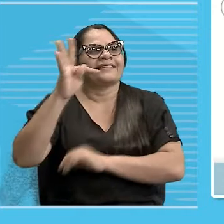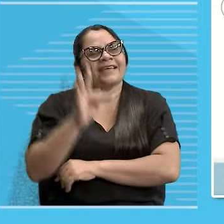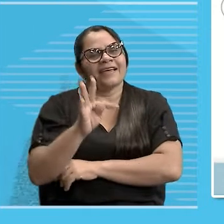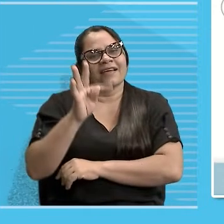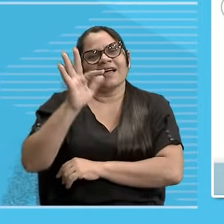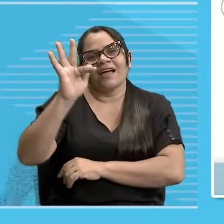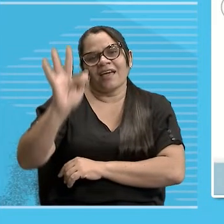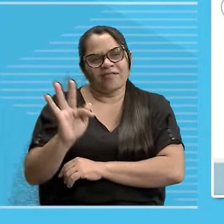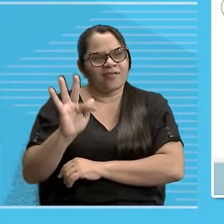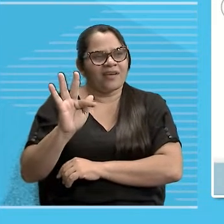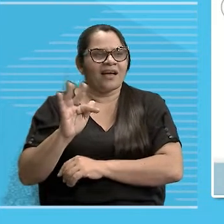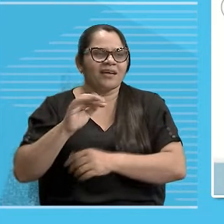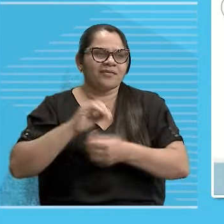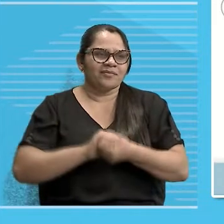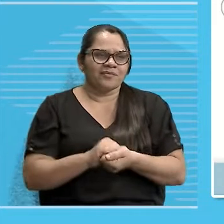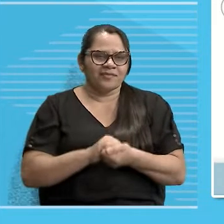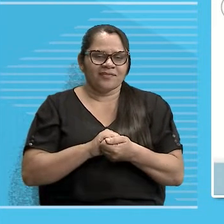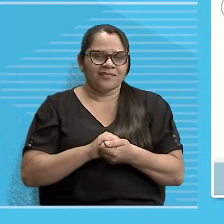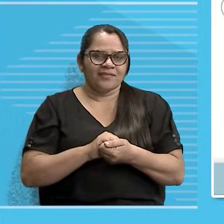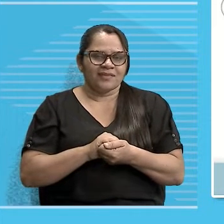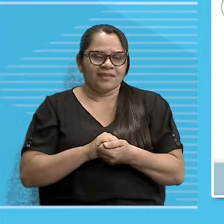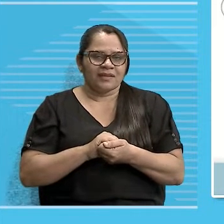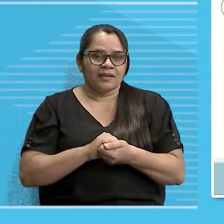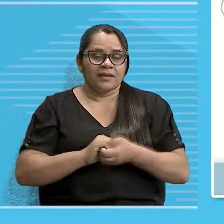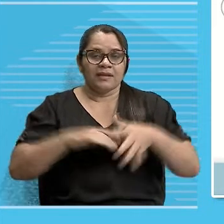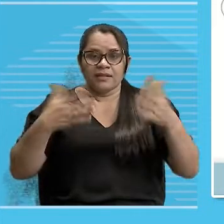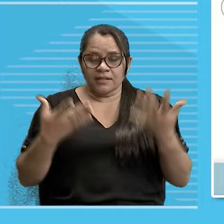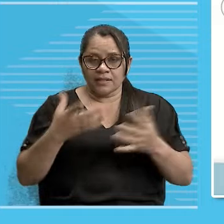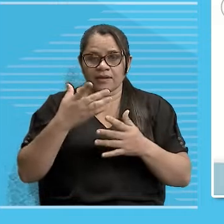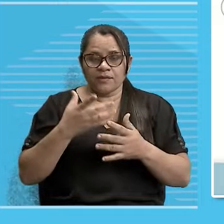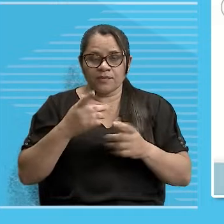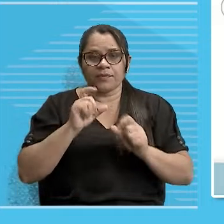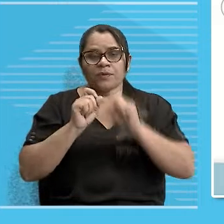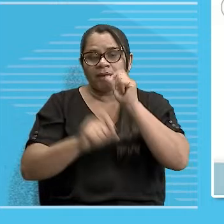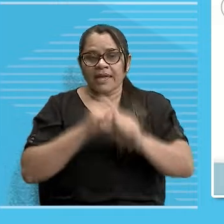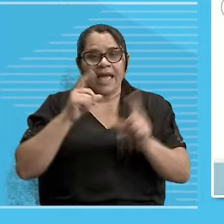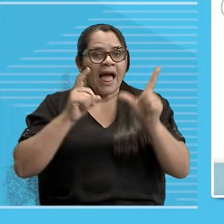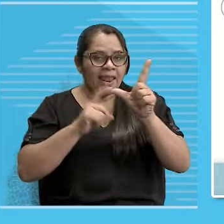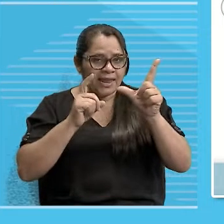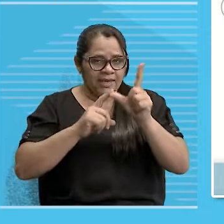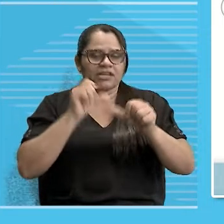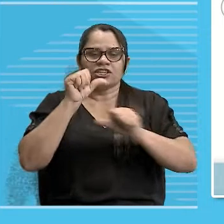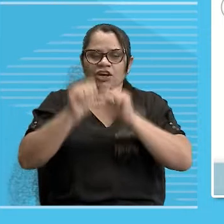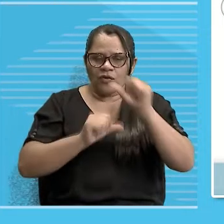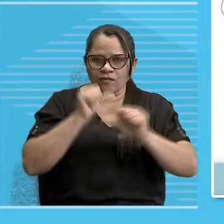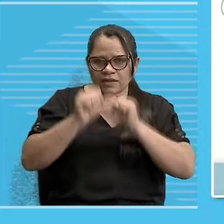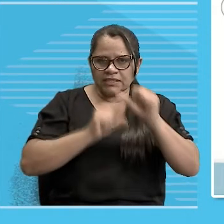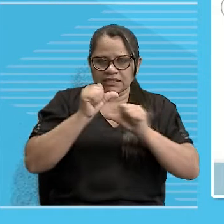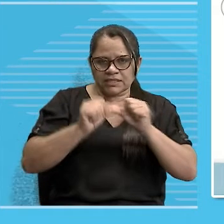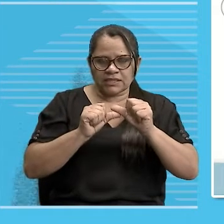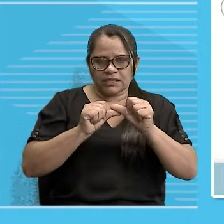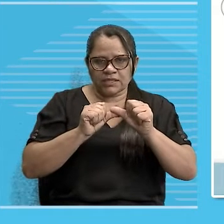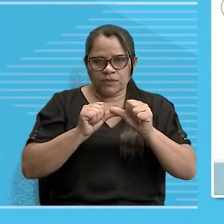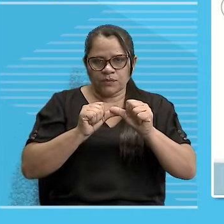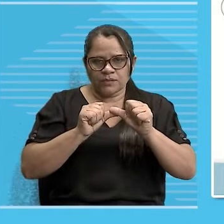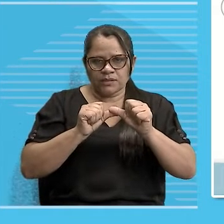TF, certo? Essa expressão, essa conversão, ela